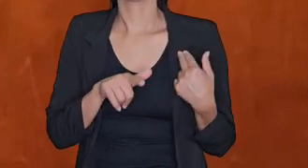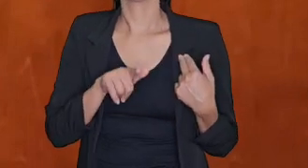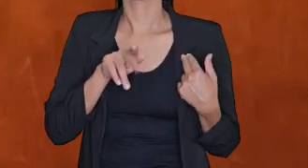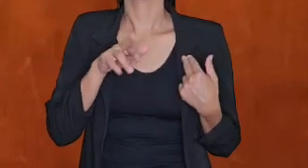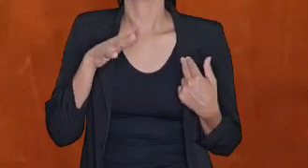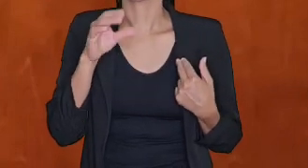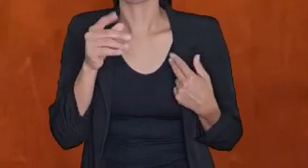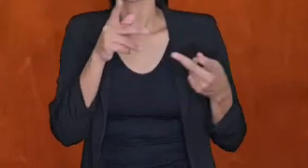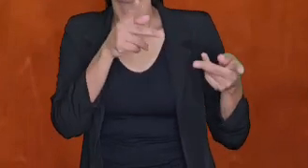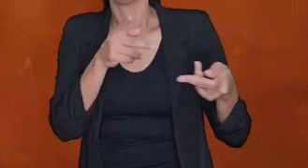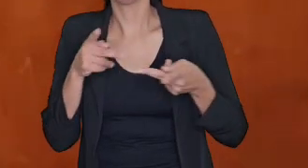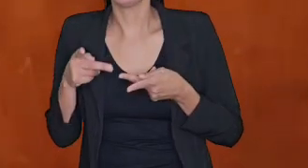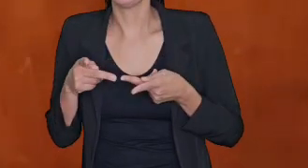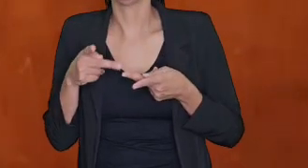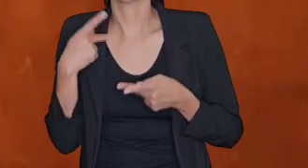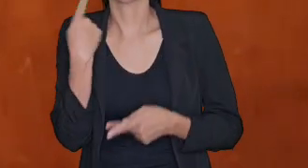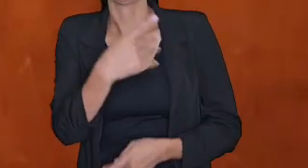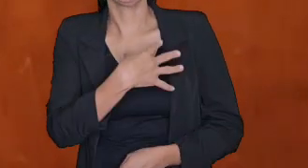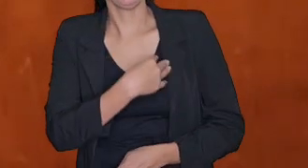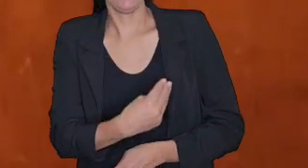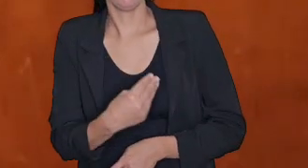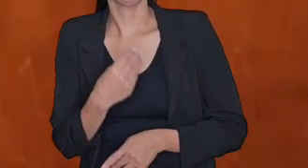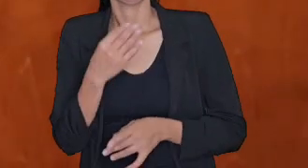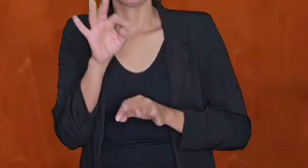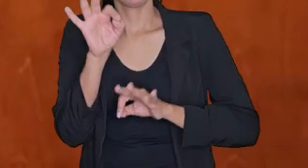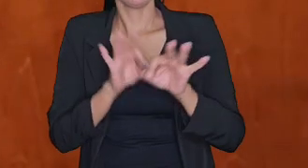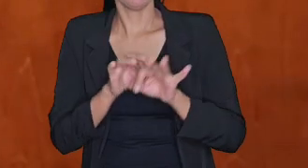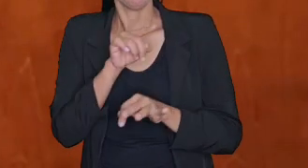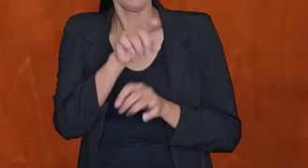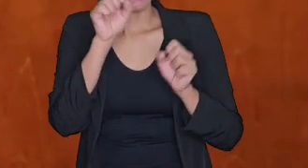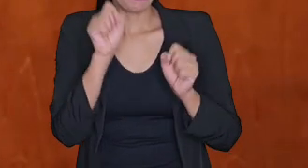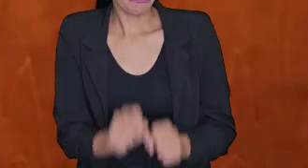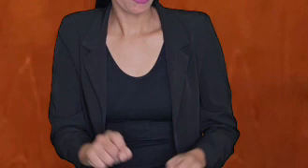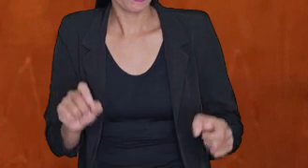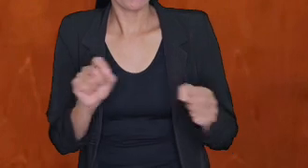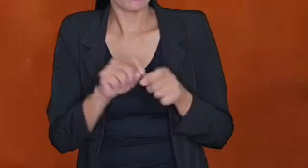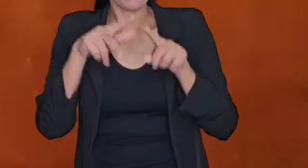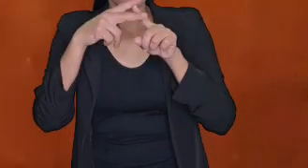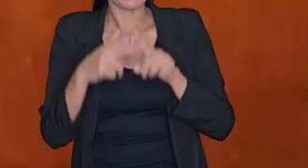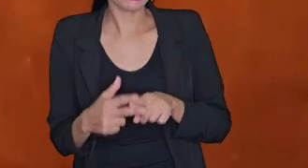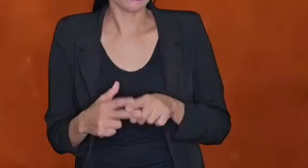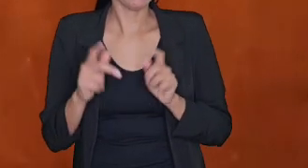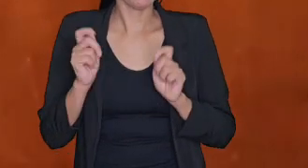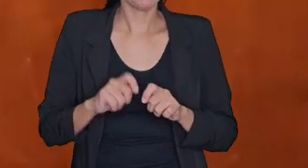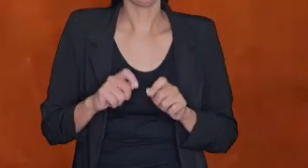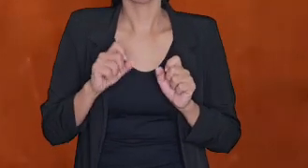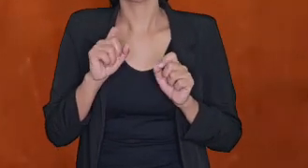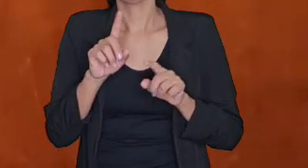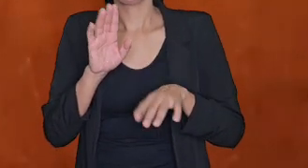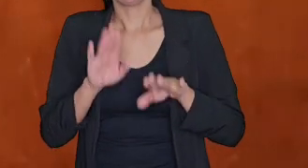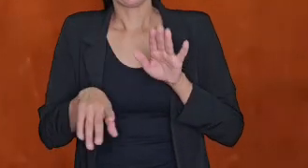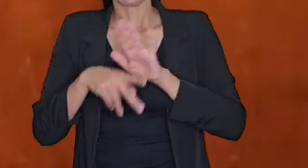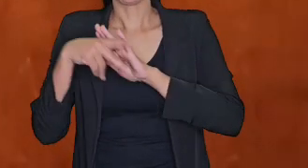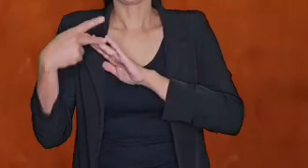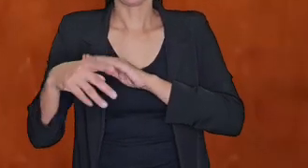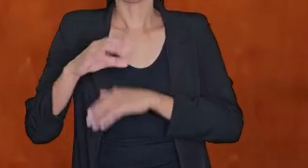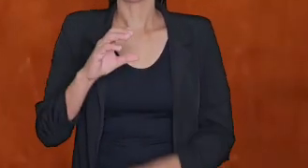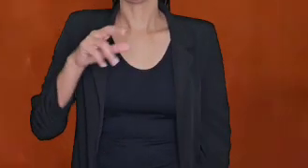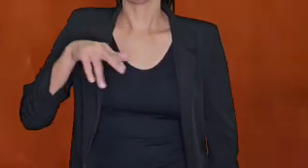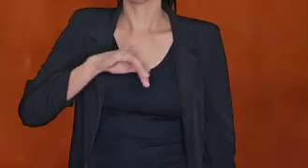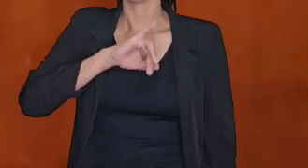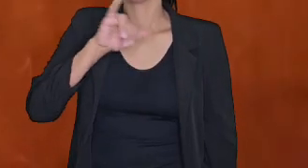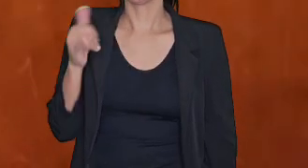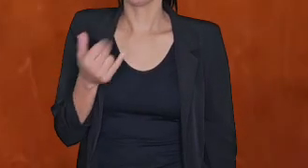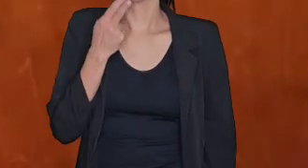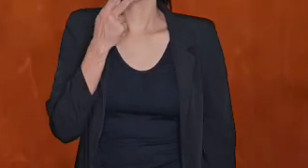de guarda e responsabilidade, visitação dos filhos. Você pode fazer algum tipo de retificação aqui e